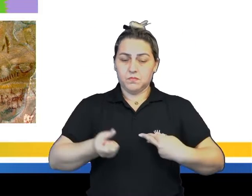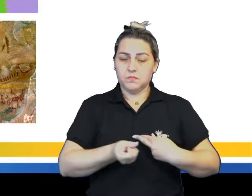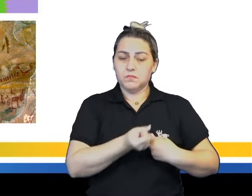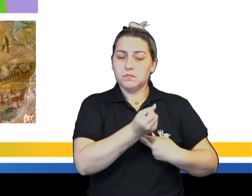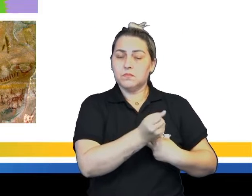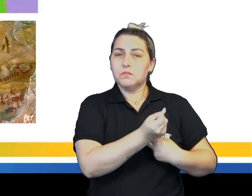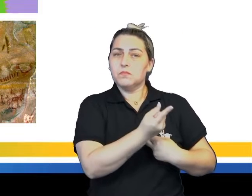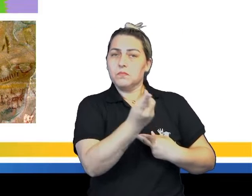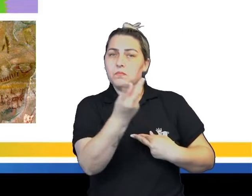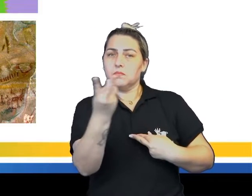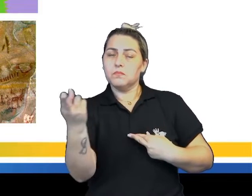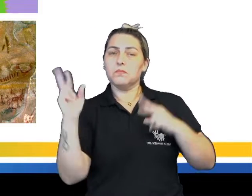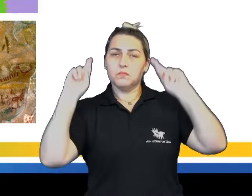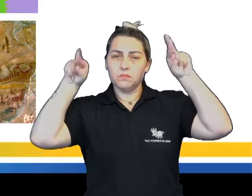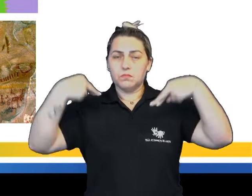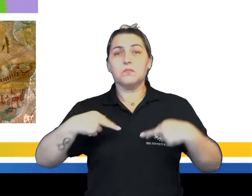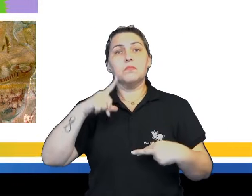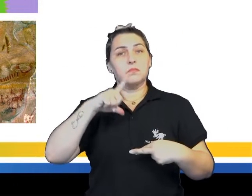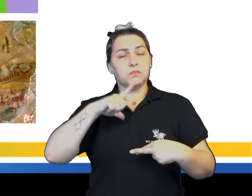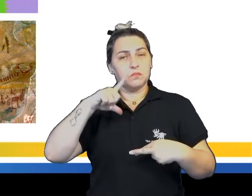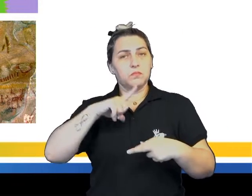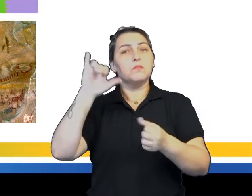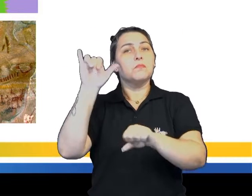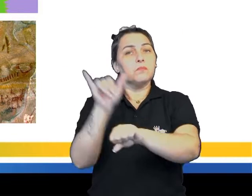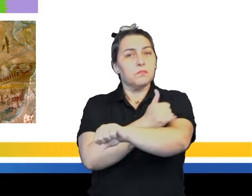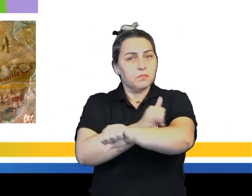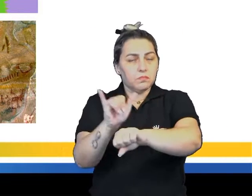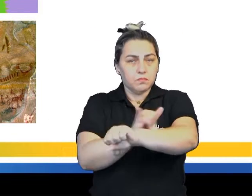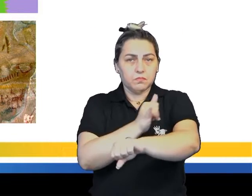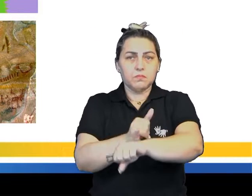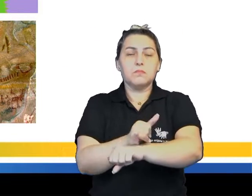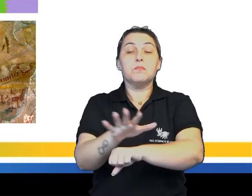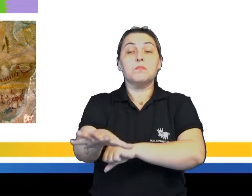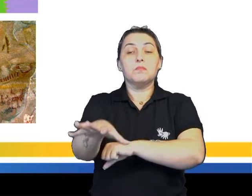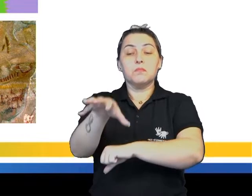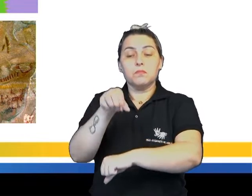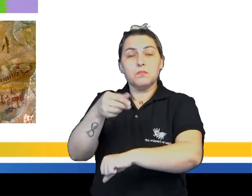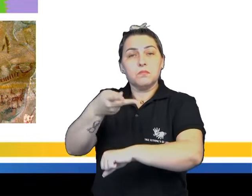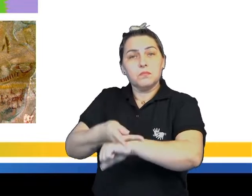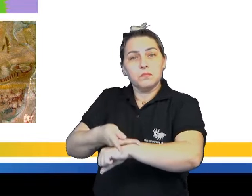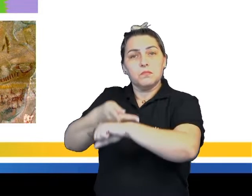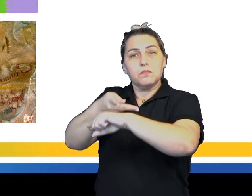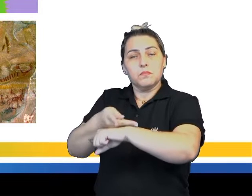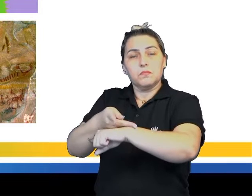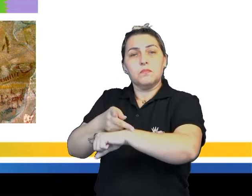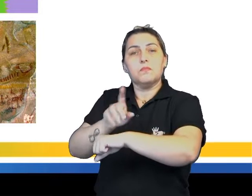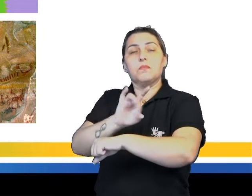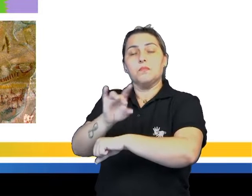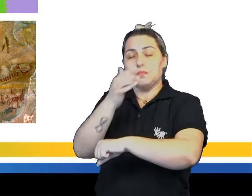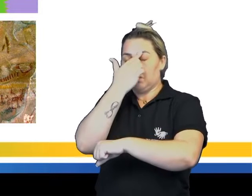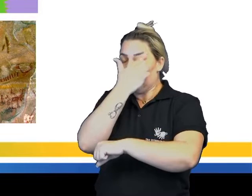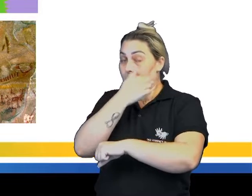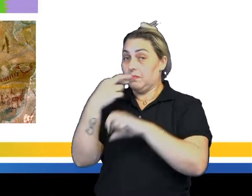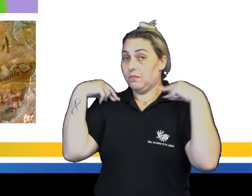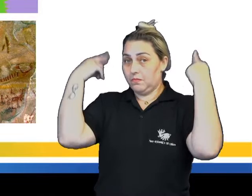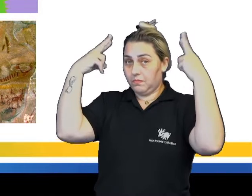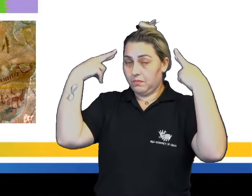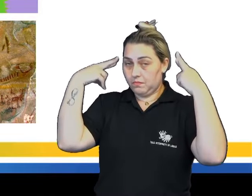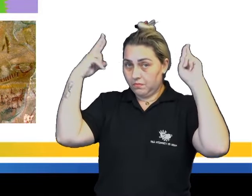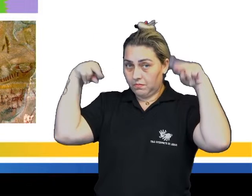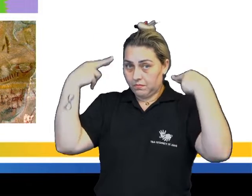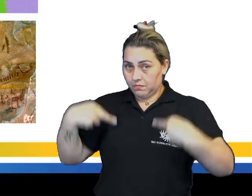as ovelhinhas, eles tinham um método. Eles pegavam pedrinhas e cada vez que uma ovelhinha